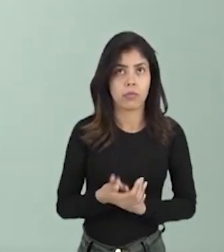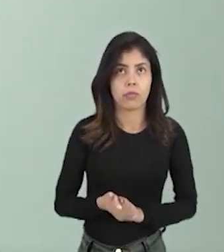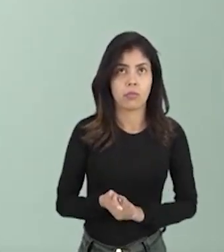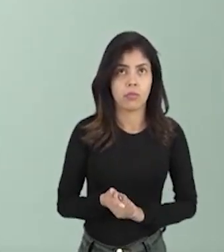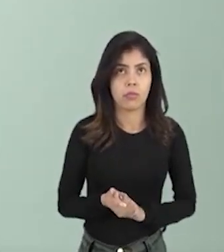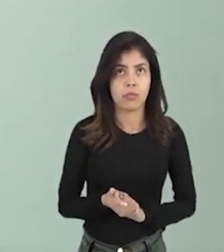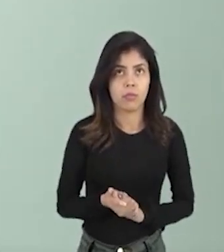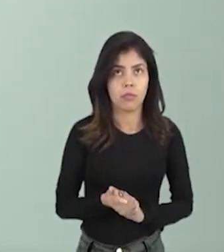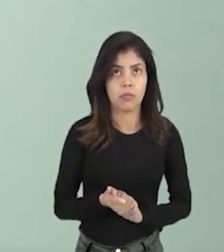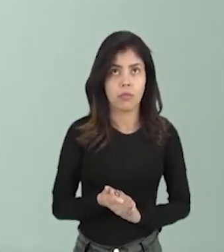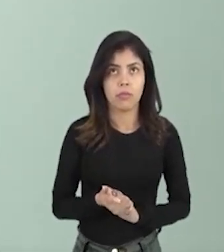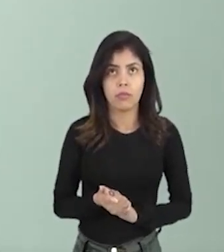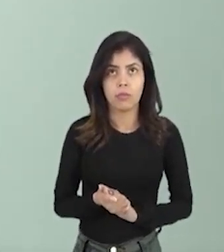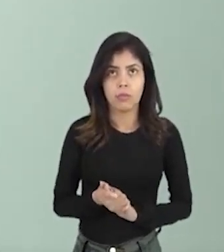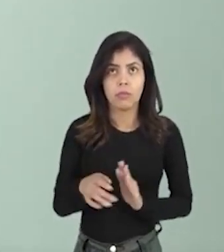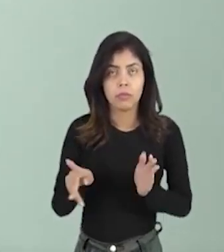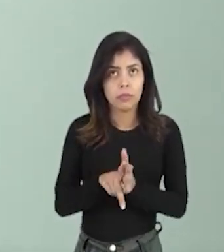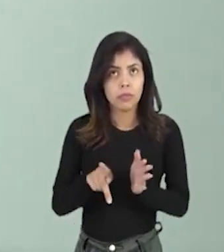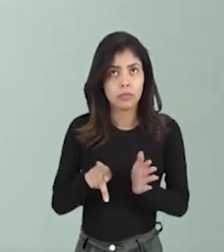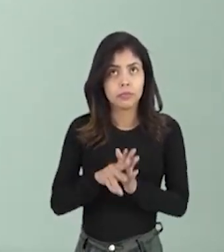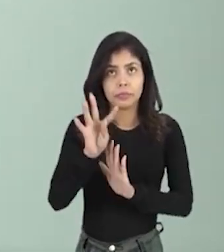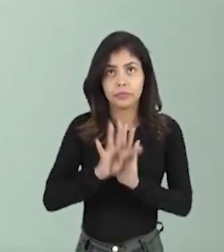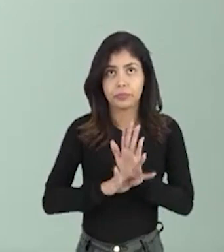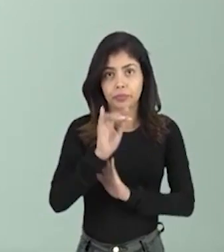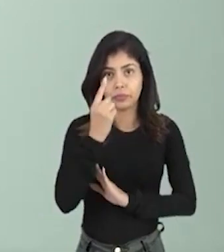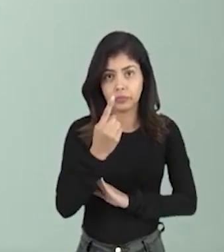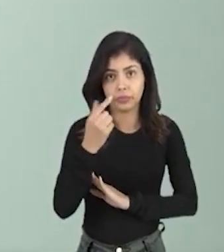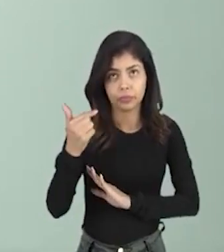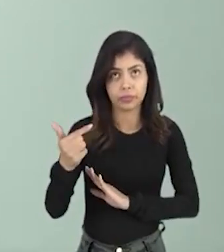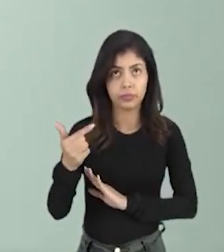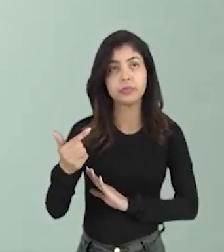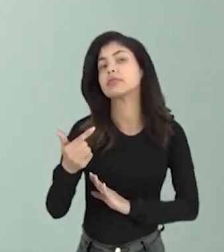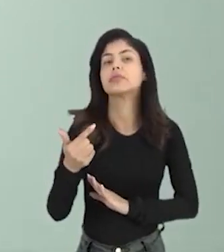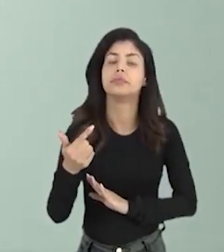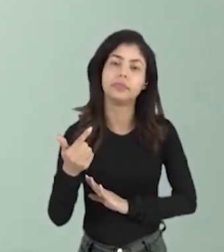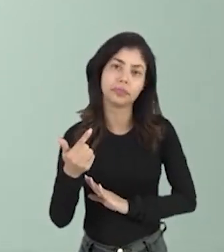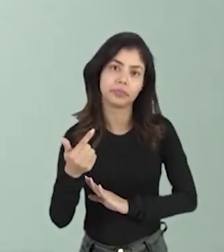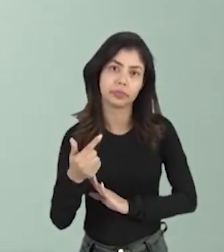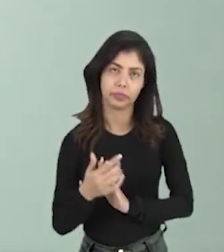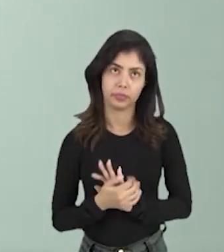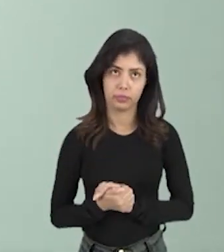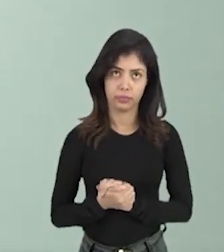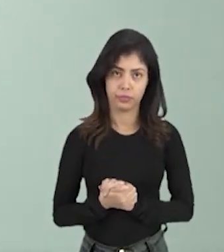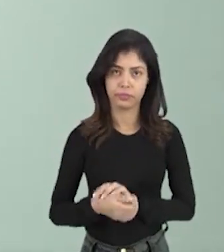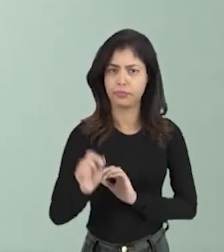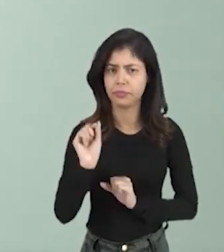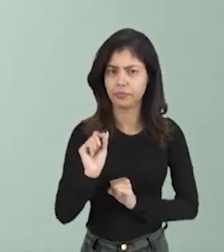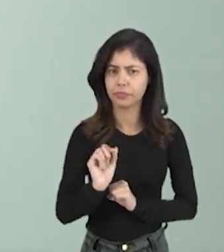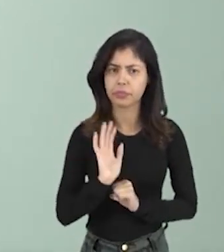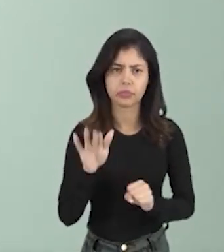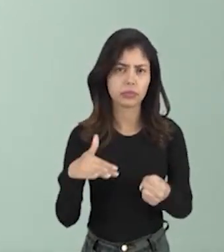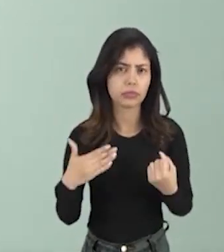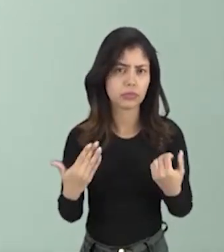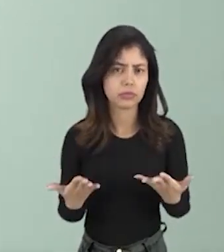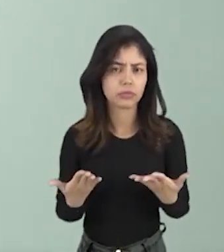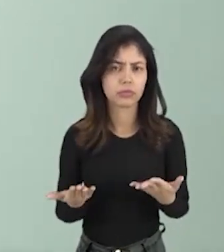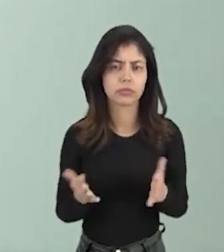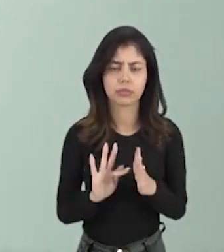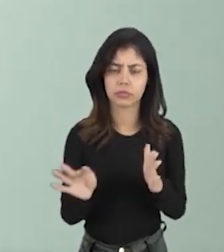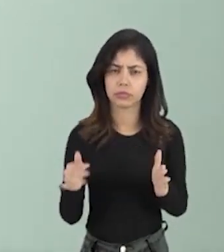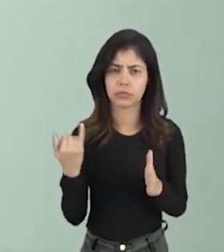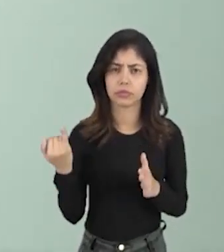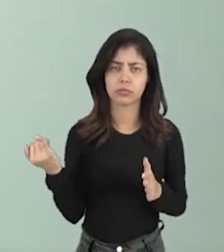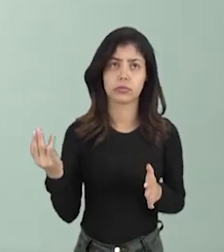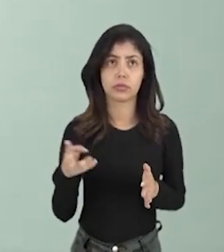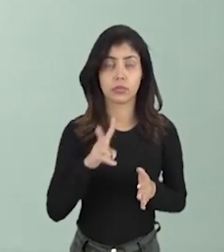comanda. A função que predomina nos textos 1 e 2 é o quê? Qual é a função que predomina? Então,